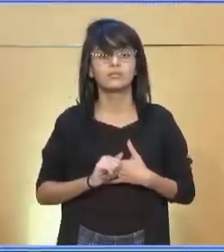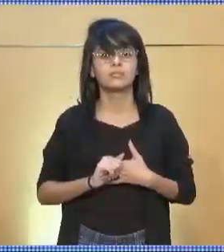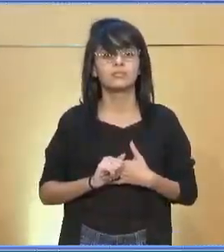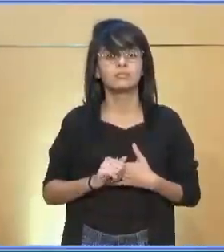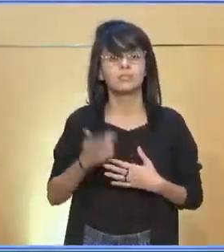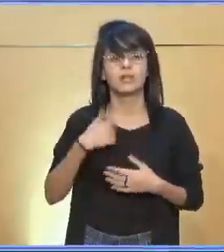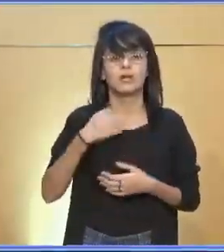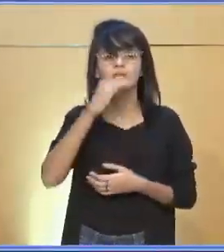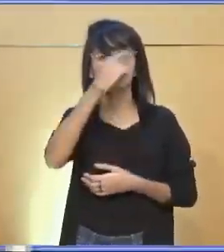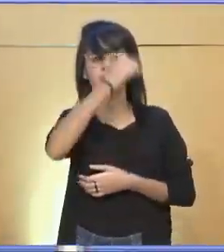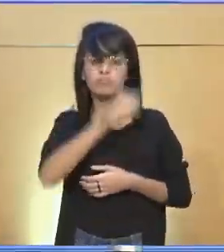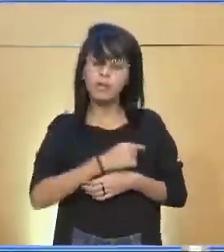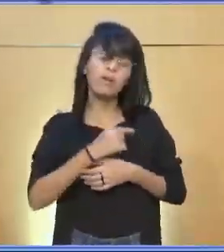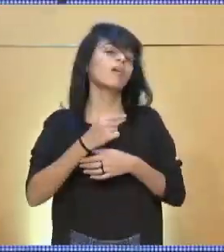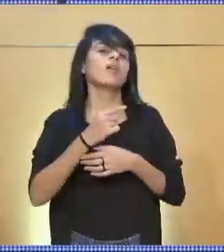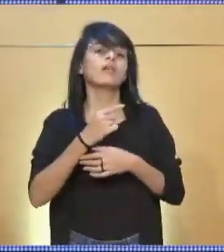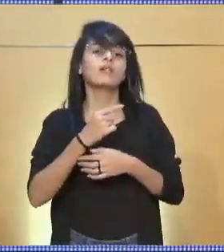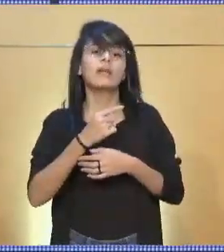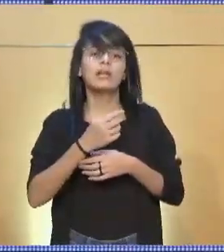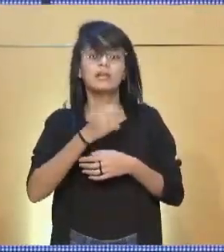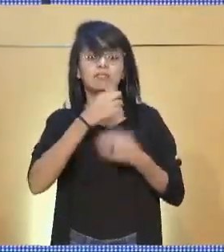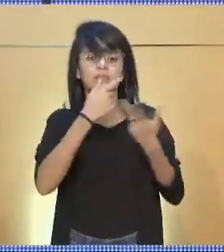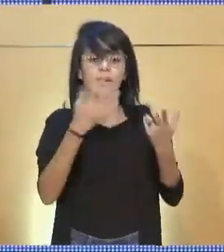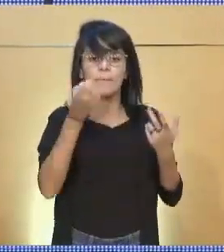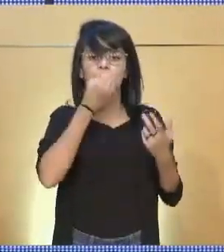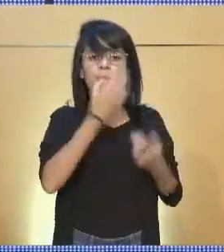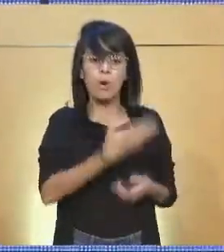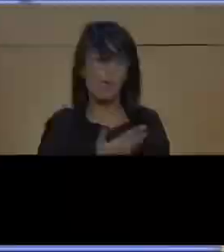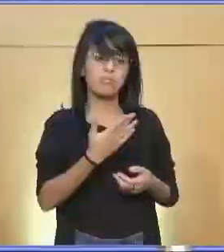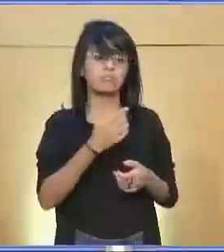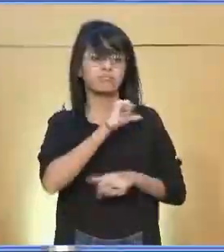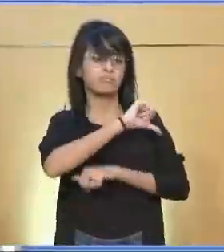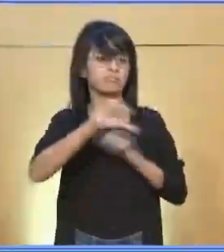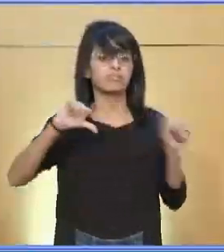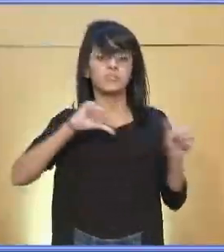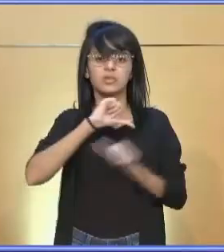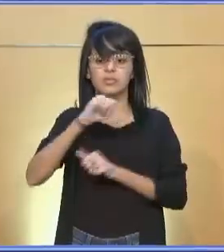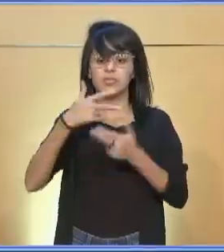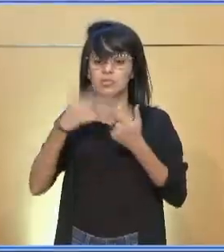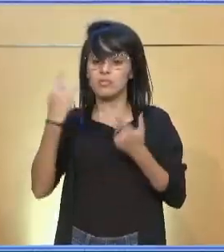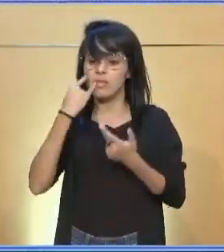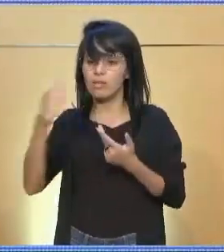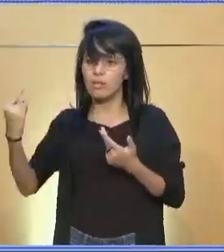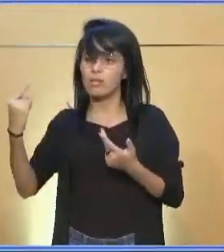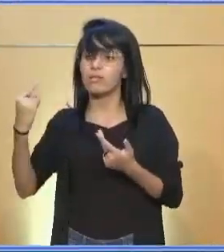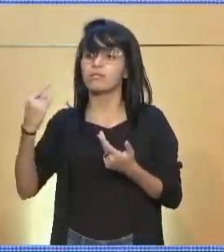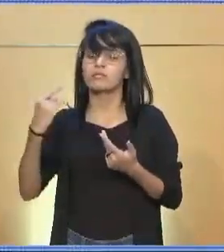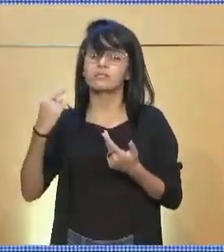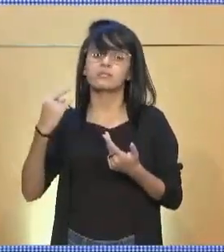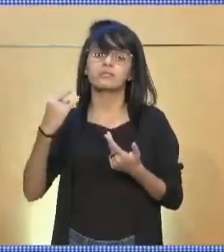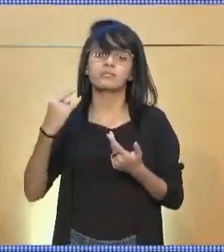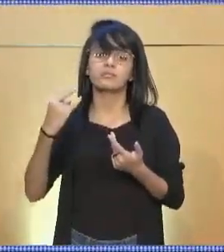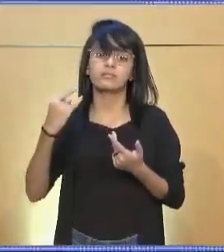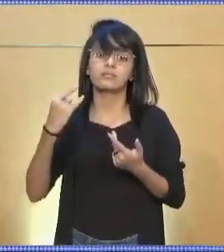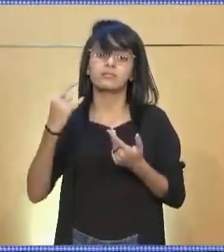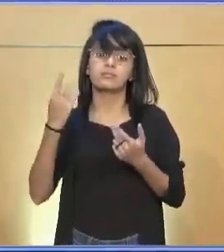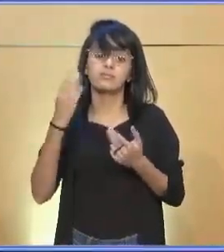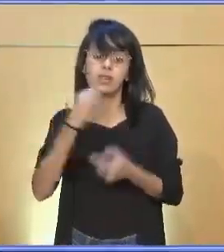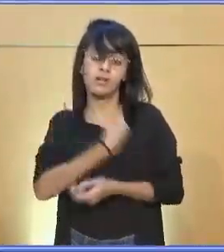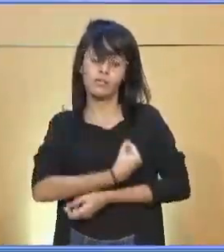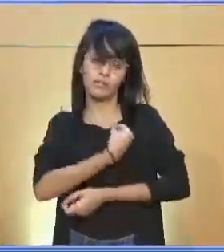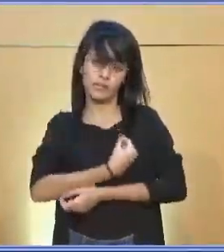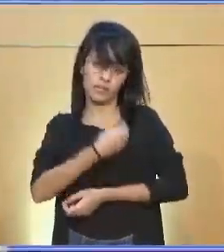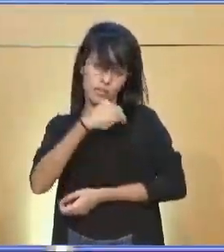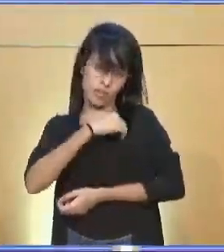16b, deixa de ser algo bom para ser algo utilizado pela cobiça e pela soberba da vida, ou seja, que